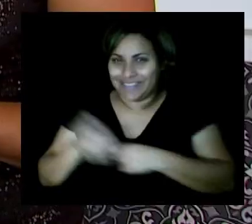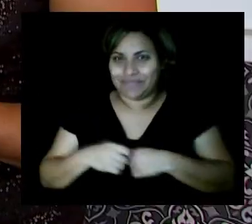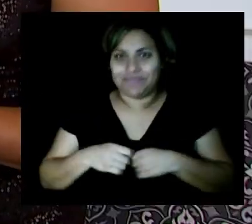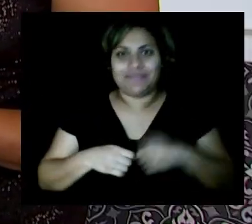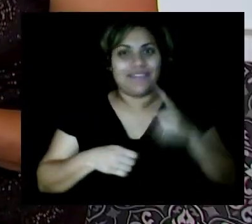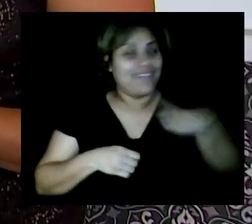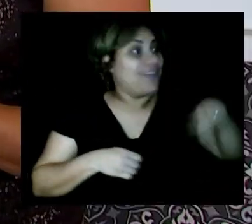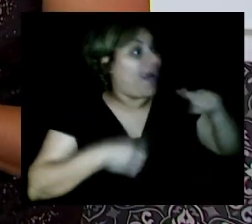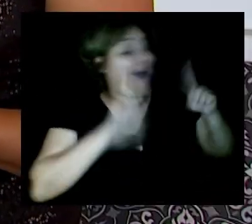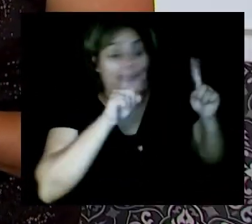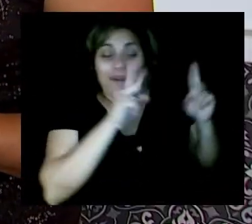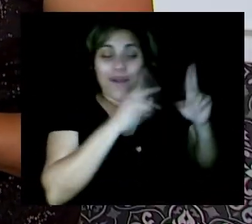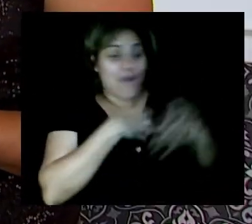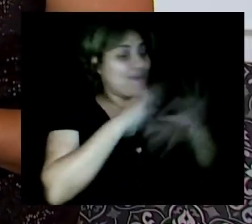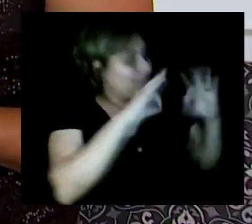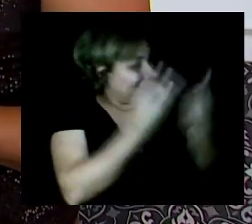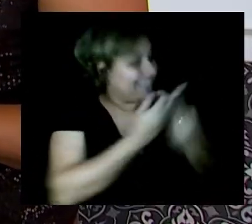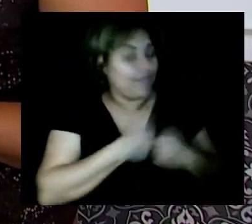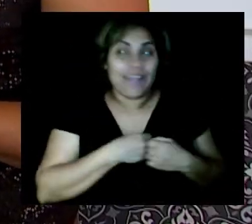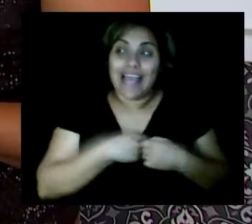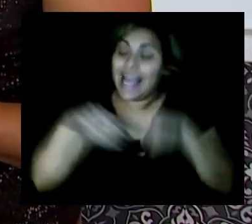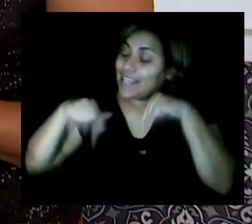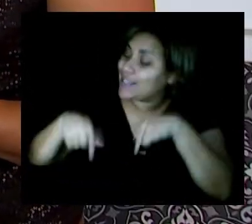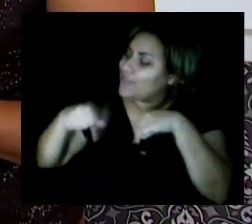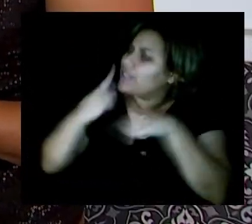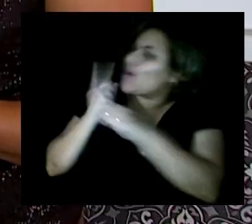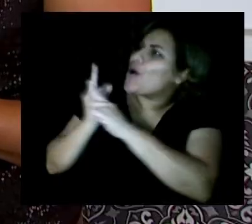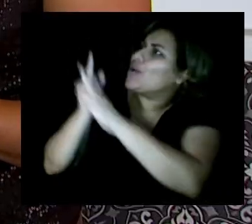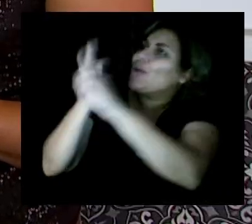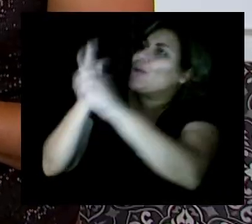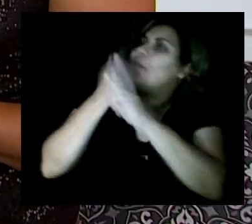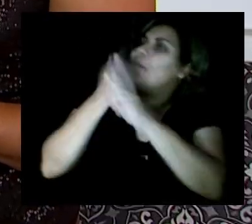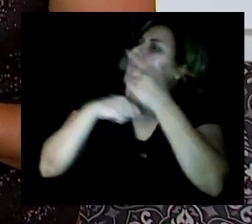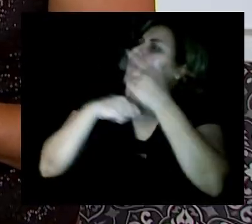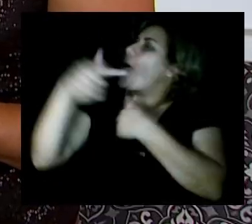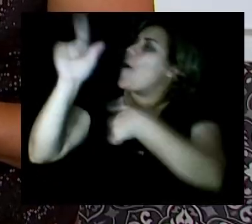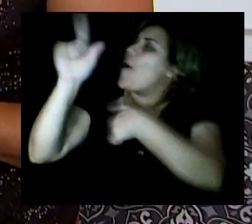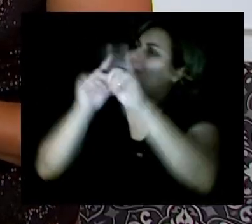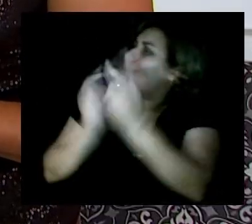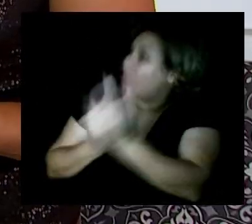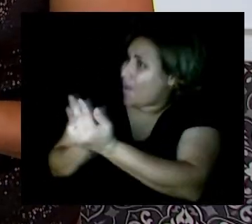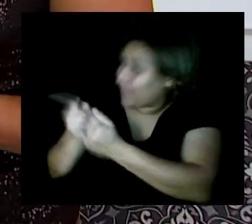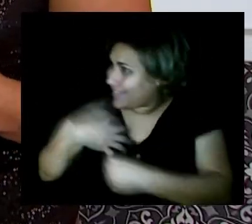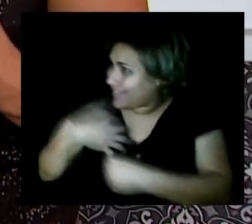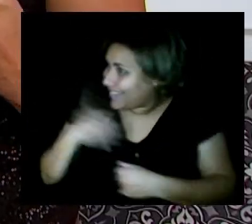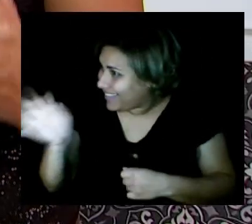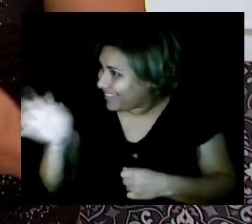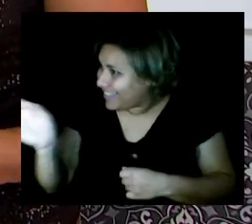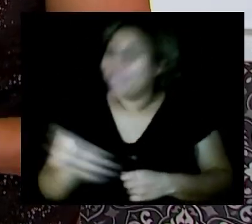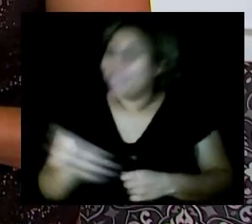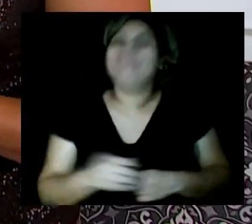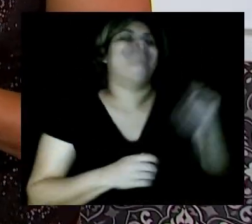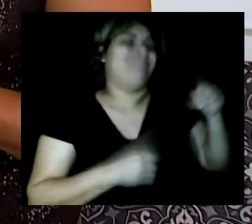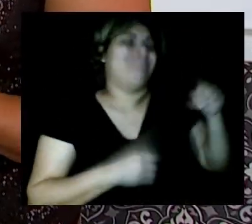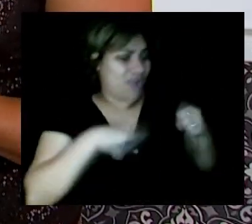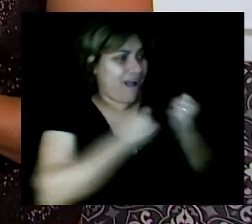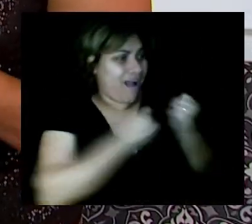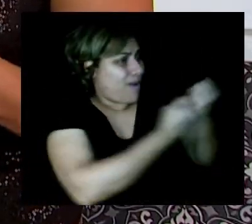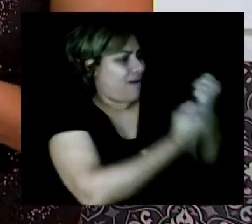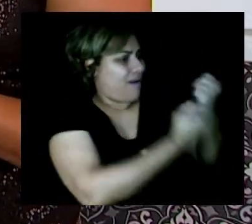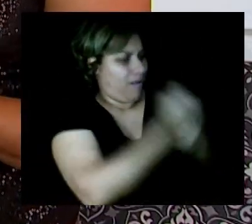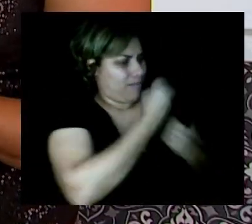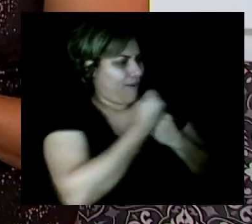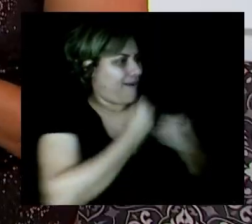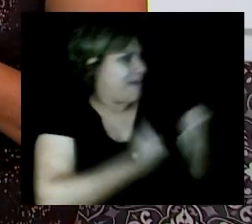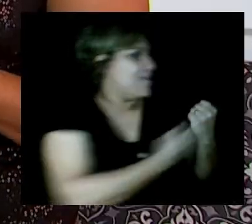E aqui você encontrou outras mães com essa demanda também, né? A gente, um apoia o outro. A gente ali na luta, na dificuldade,